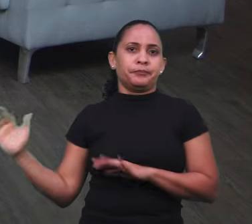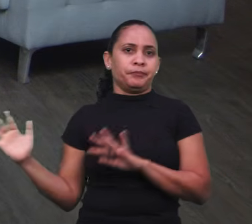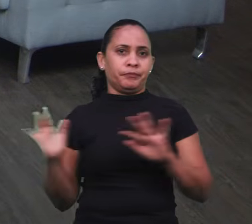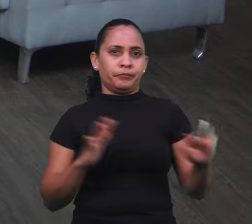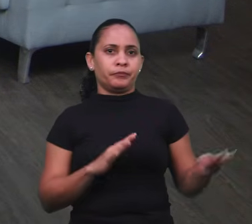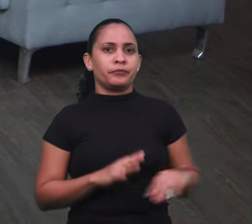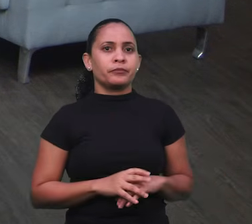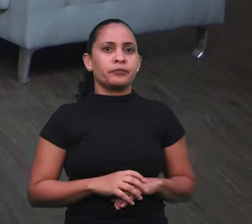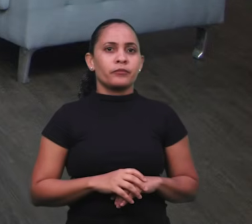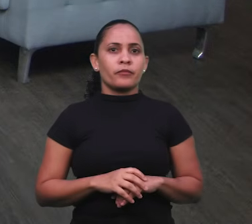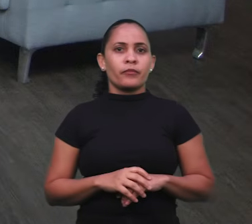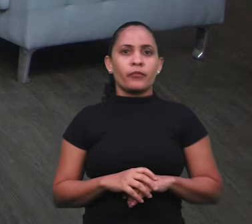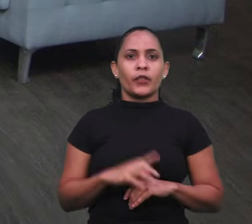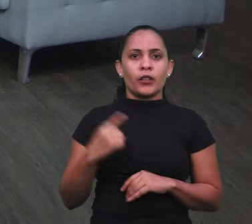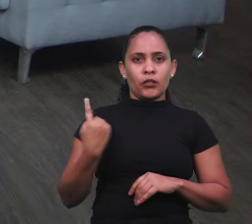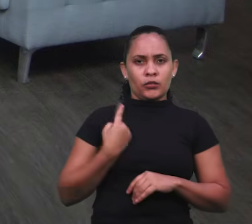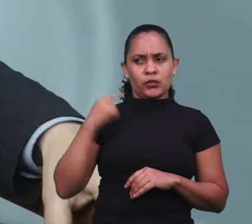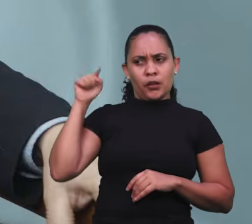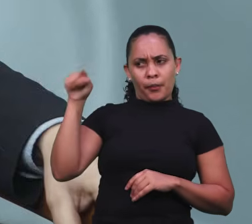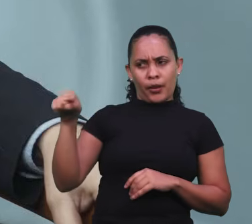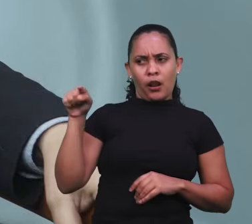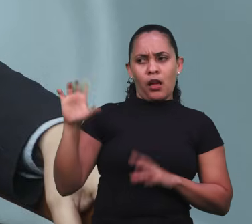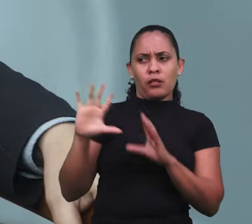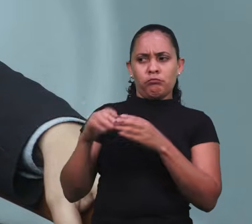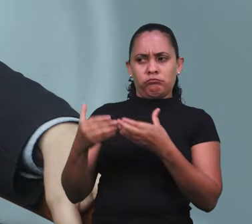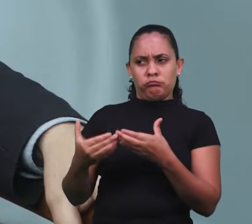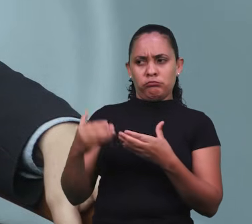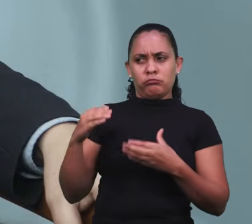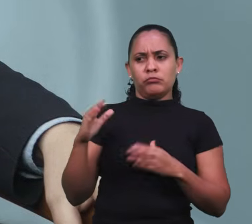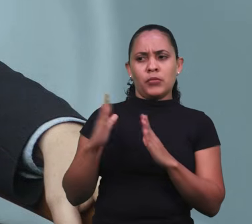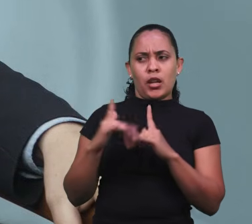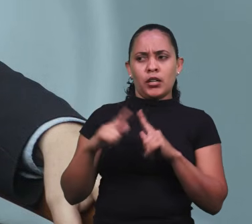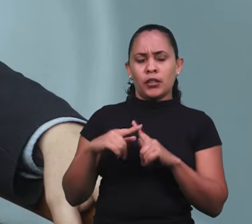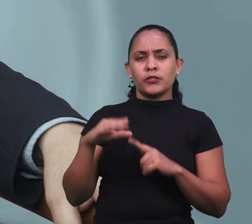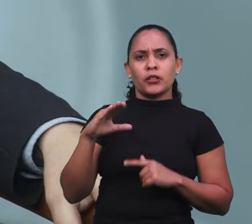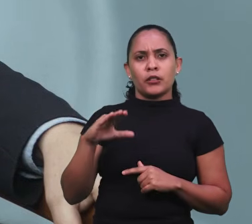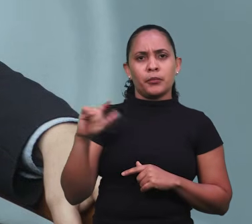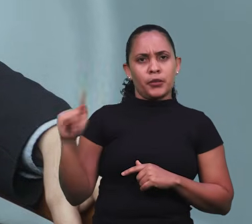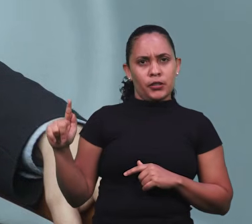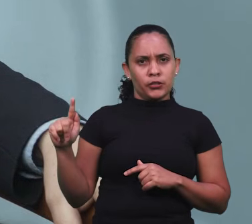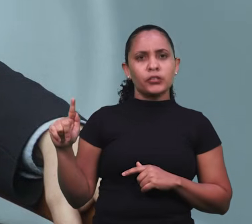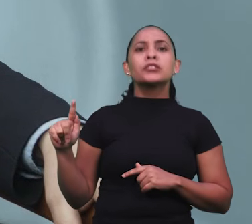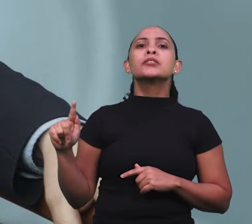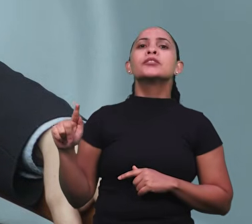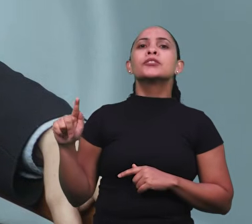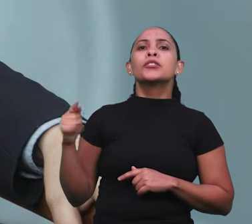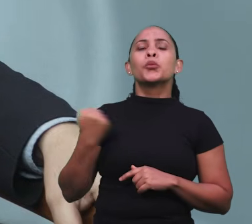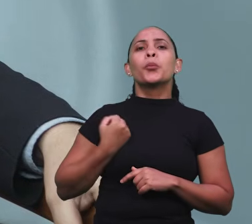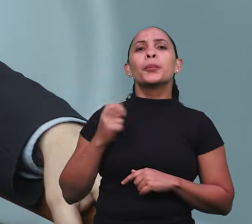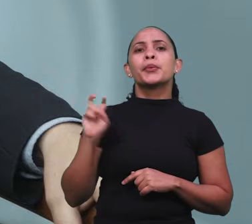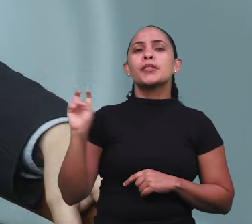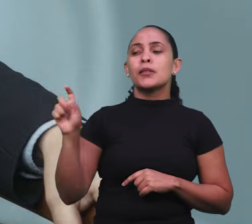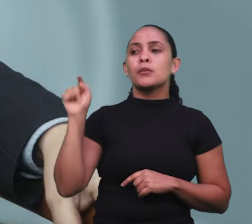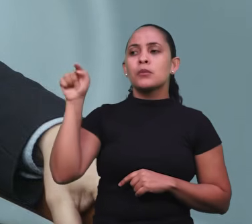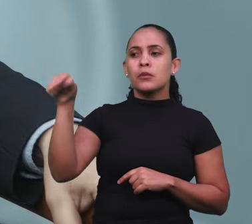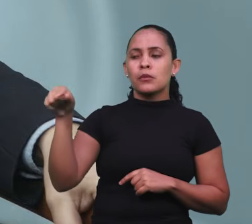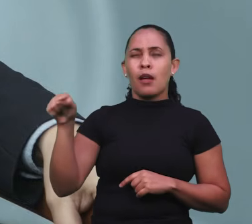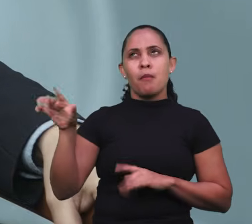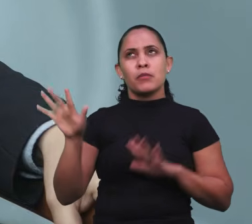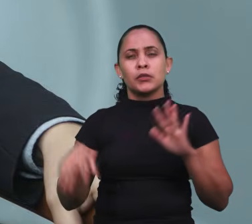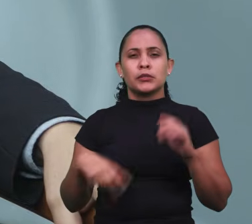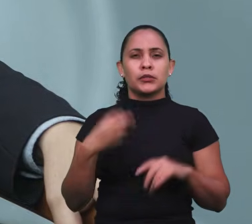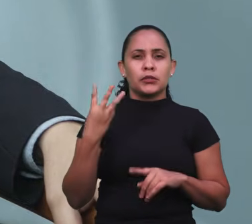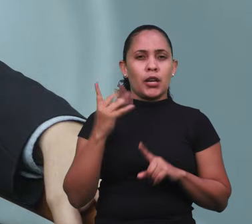nessa igreja? Nós estamos com os irmãos ali em Campo Grande 5 tem pouco tempo, cerca de 3 meses, mas